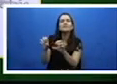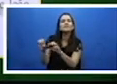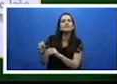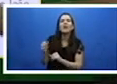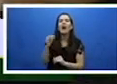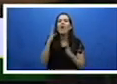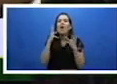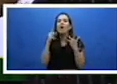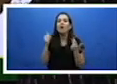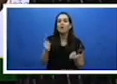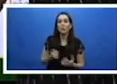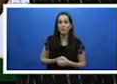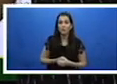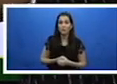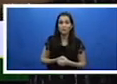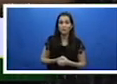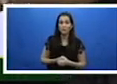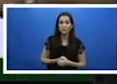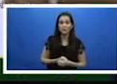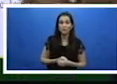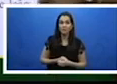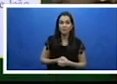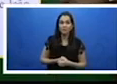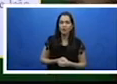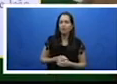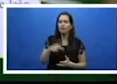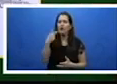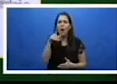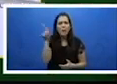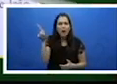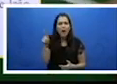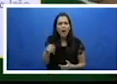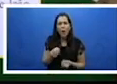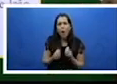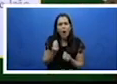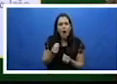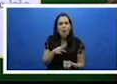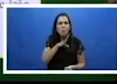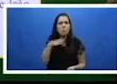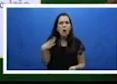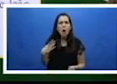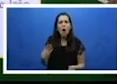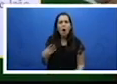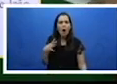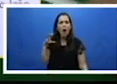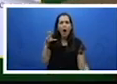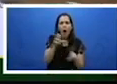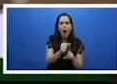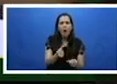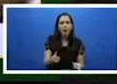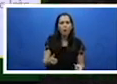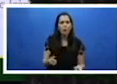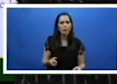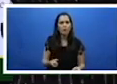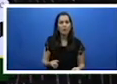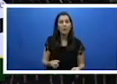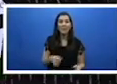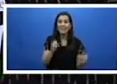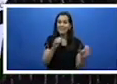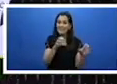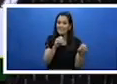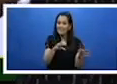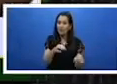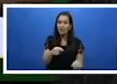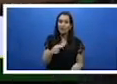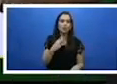leão? Cobrando-o pela morte do burro e ensinando-o que não